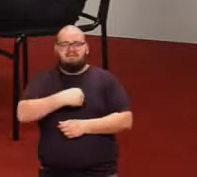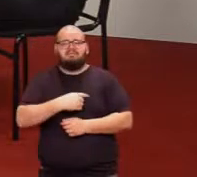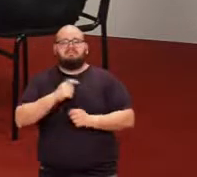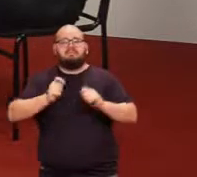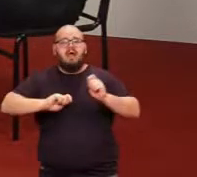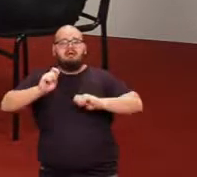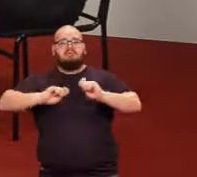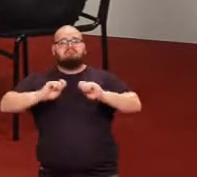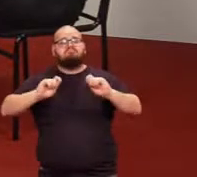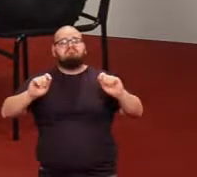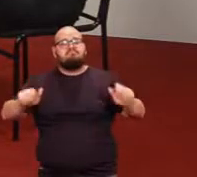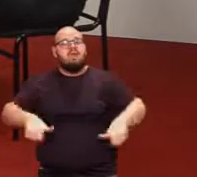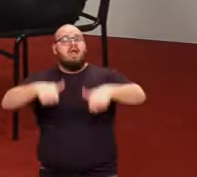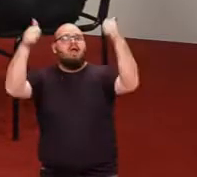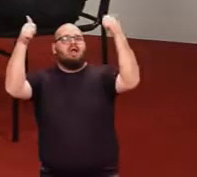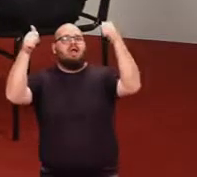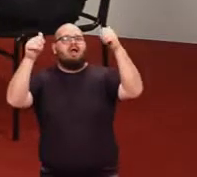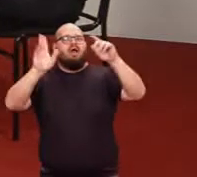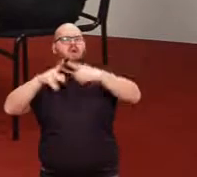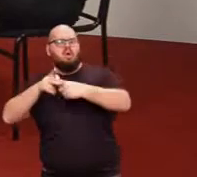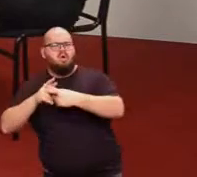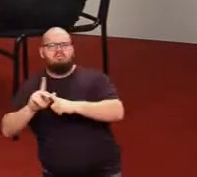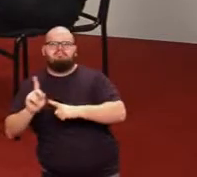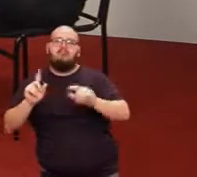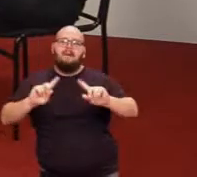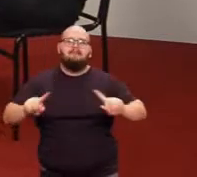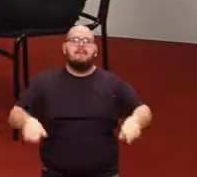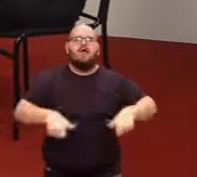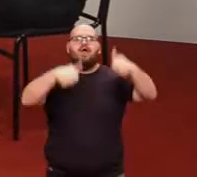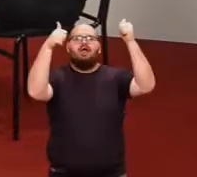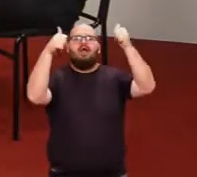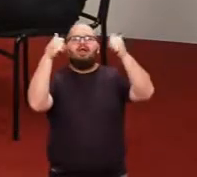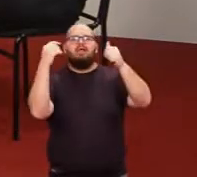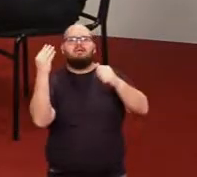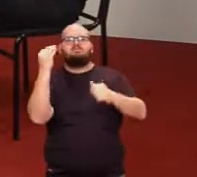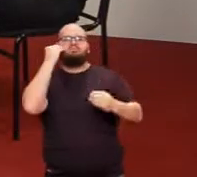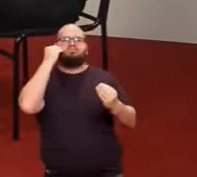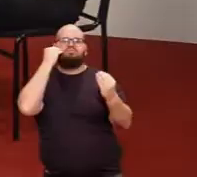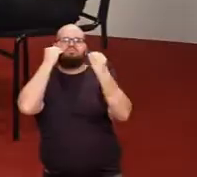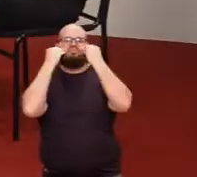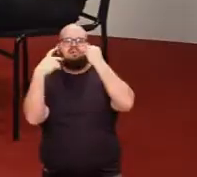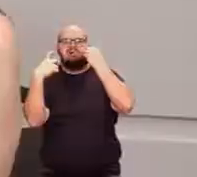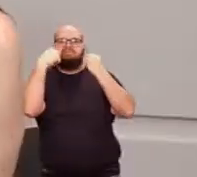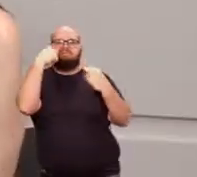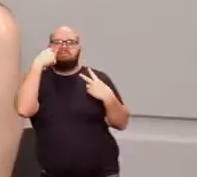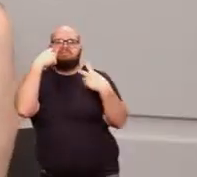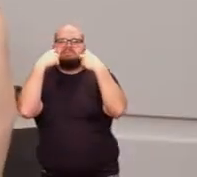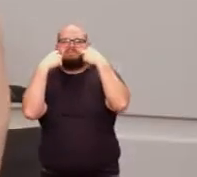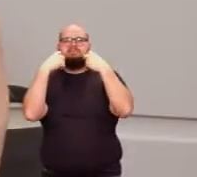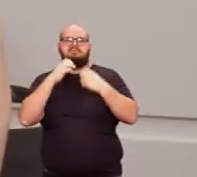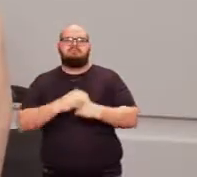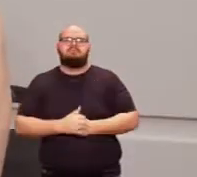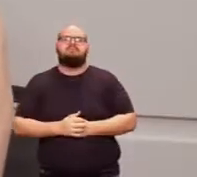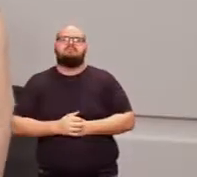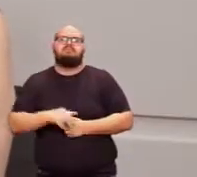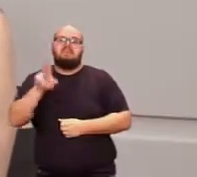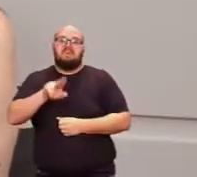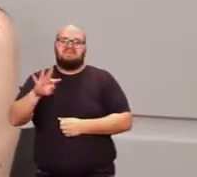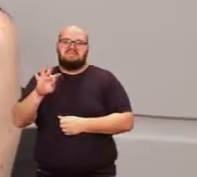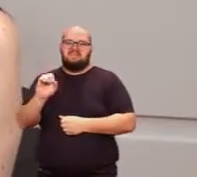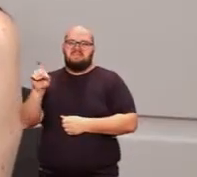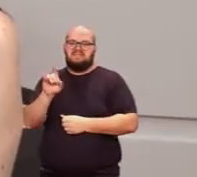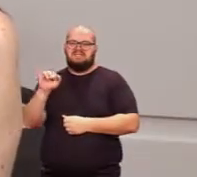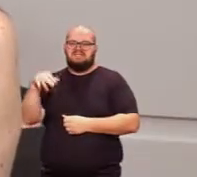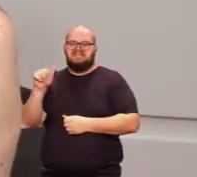vezes melhorar, não totalmente corrigir, mas sim melhorar com o uso desses preenchedores faciais. Não só, nesse caso, com o uso